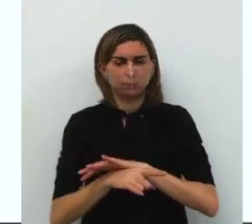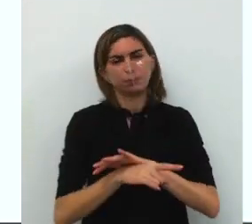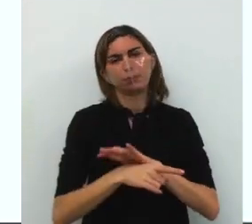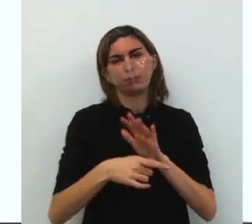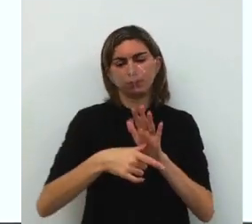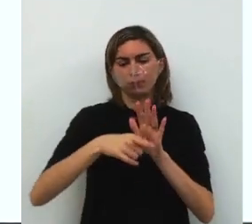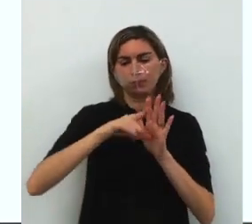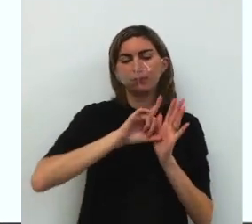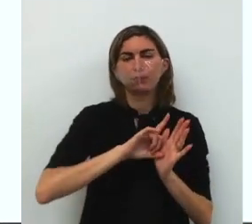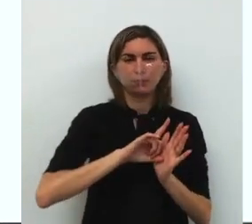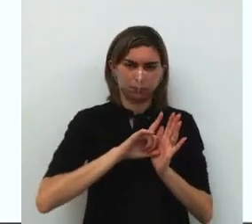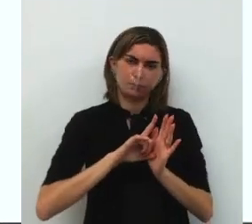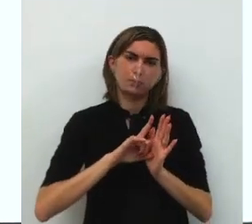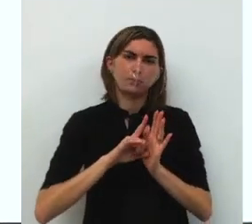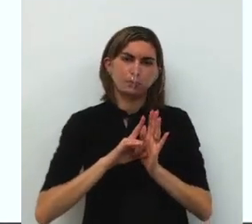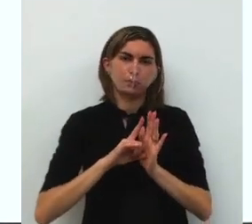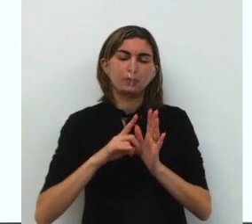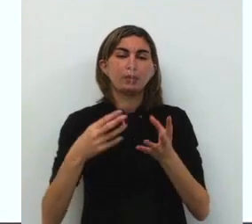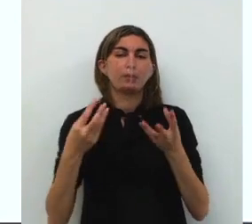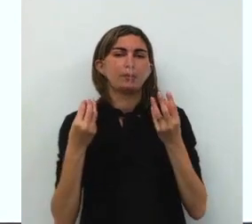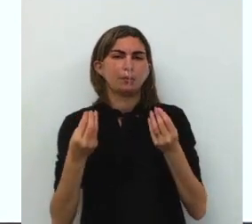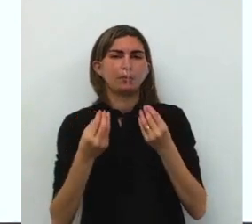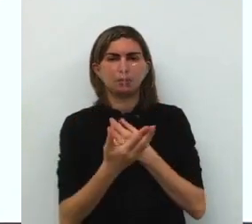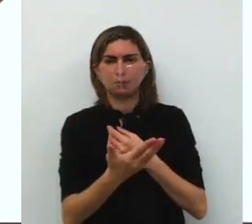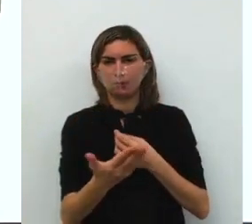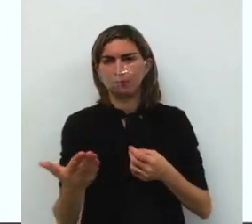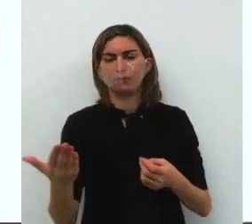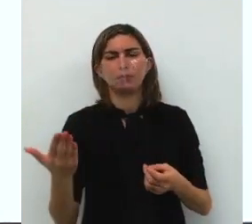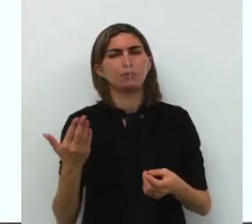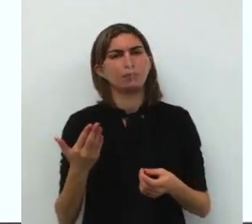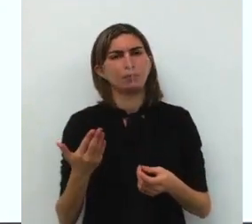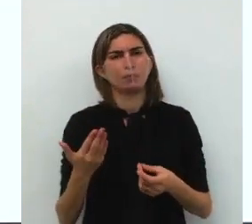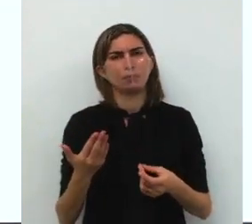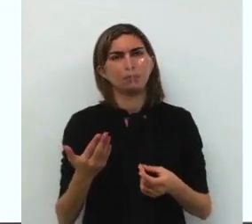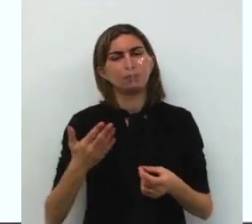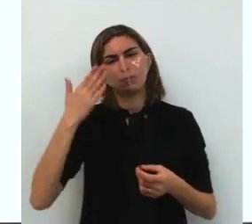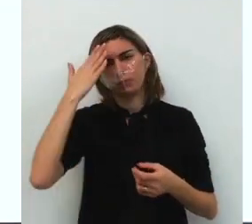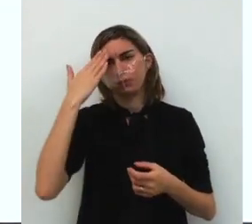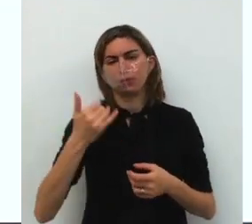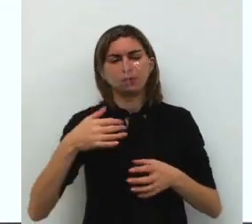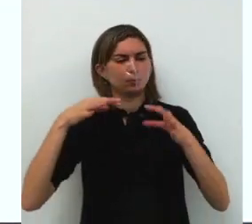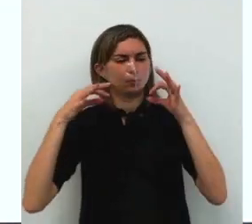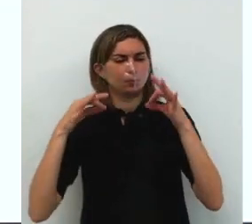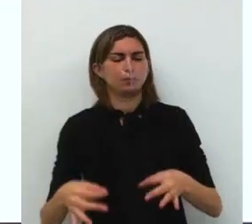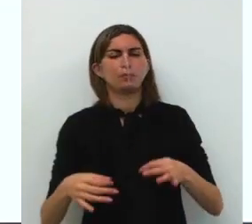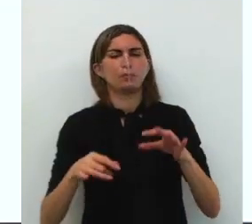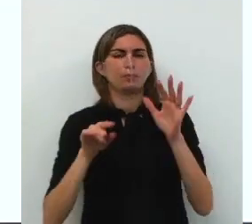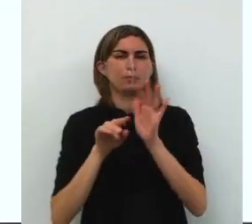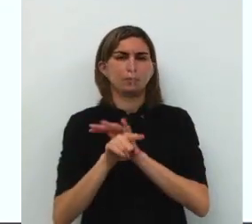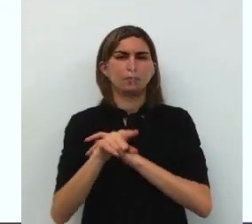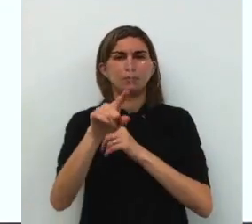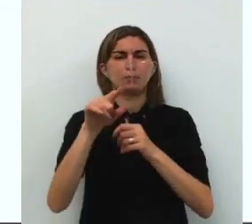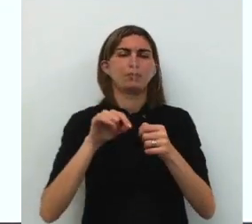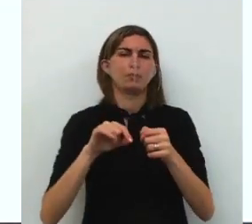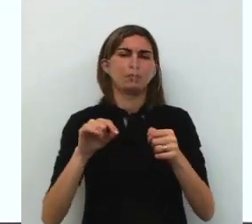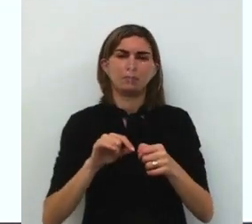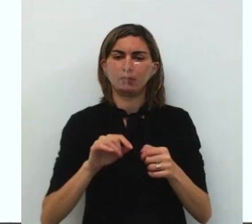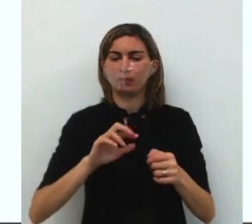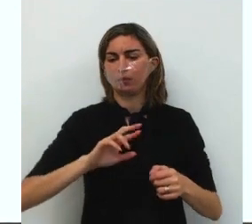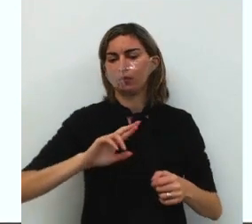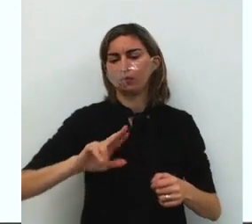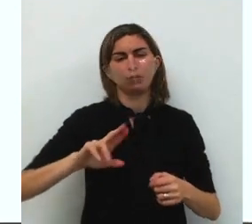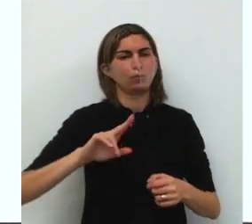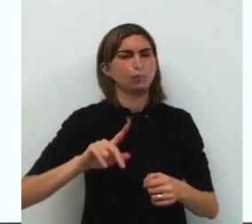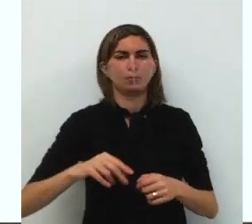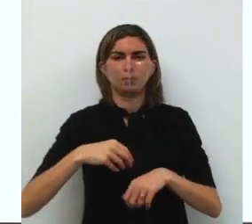pesquisa antecipada, anterior, para que você saiba exatamente a pergunta que você vai fazer, para